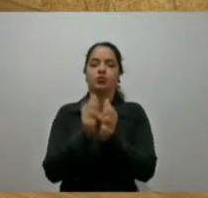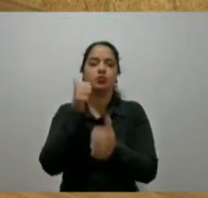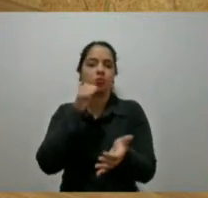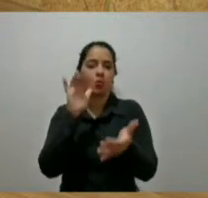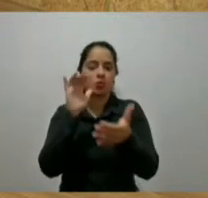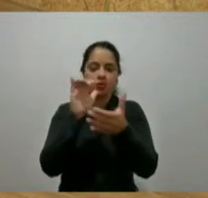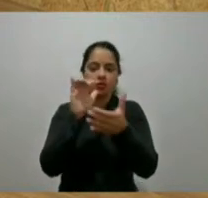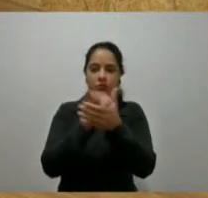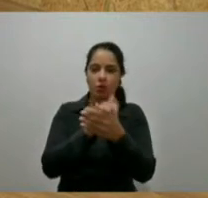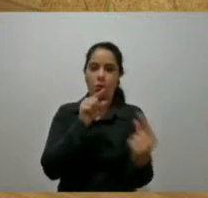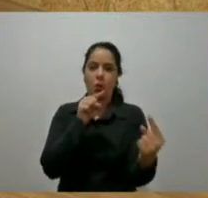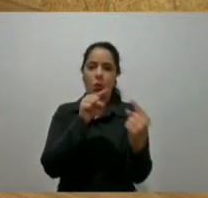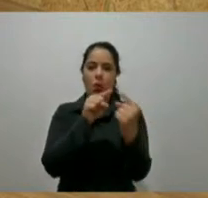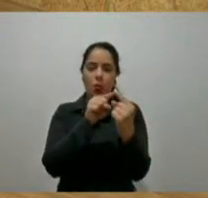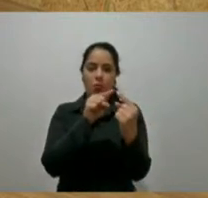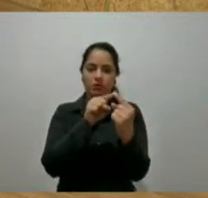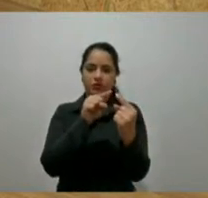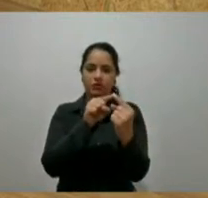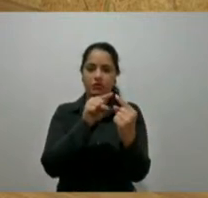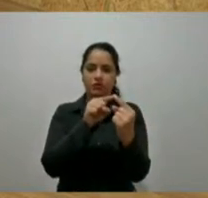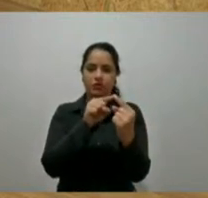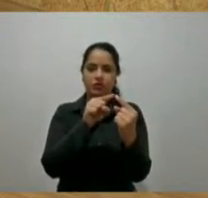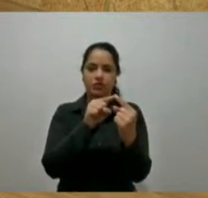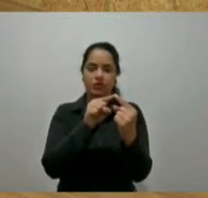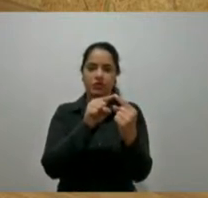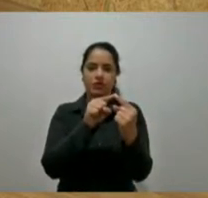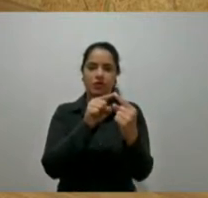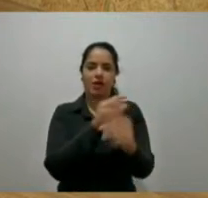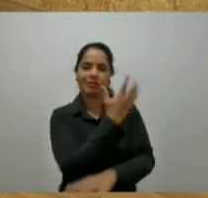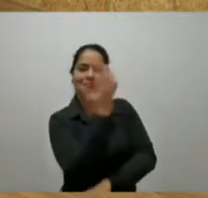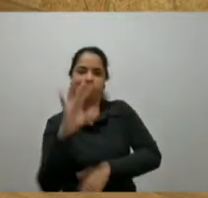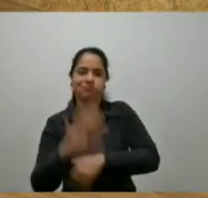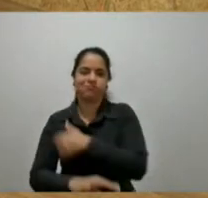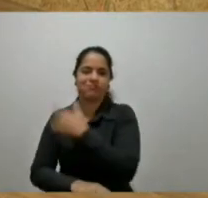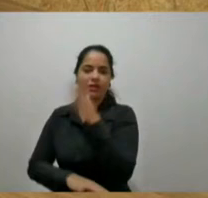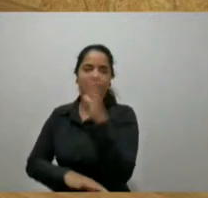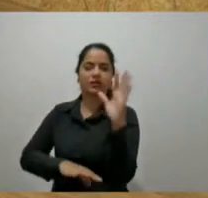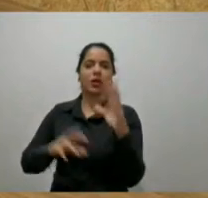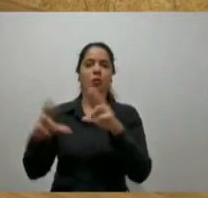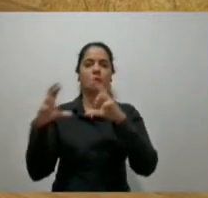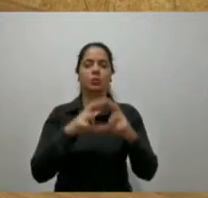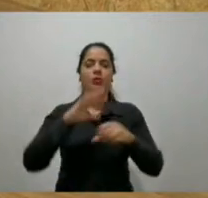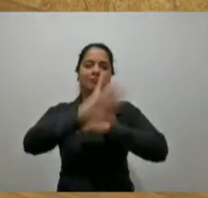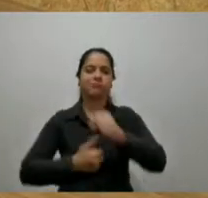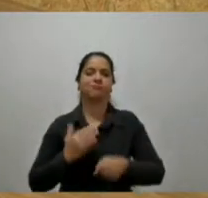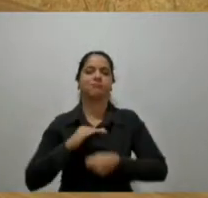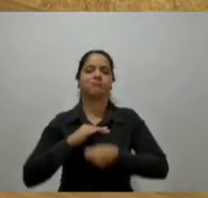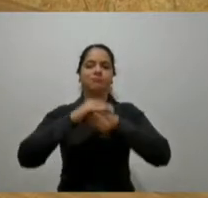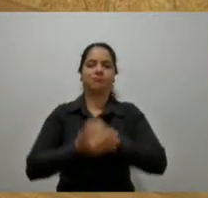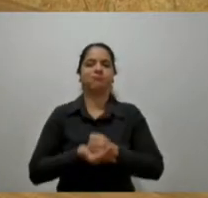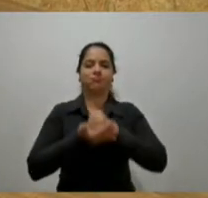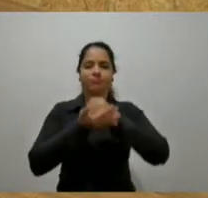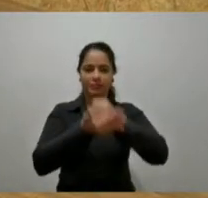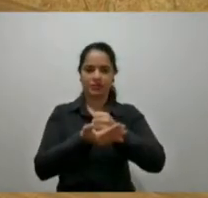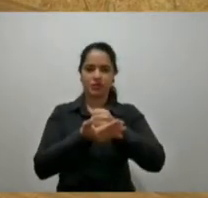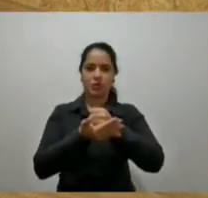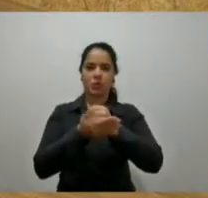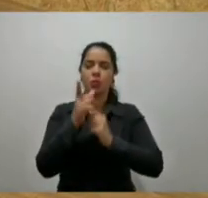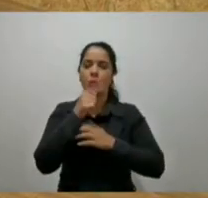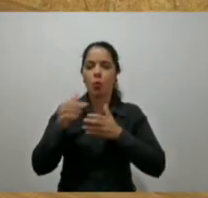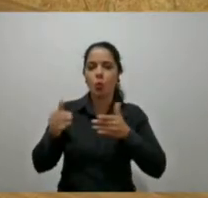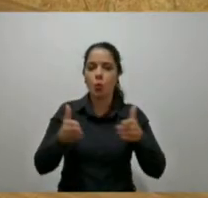restauração ecossistêmica e o desenvolvimento sustentável da região do Vale do Rio Doce. Bom dia, Sebastião. Prazer ter você aqui com a